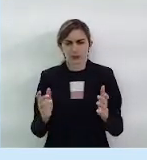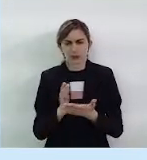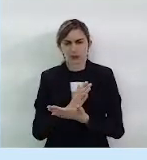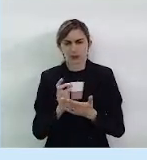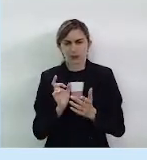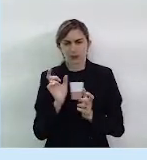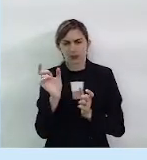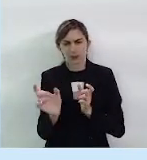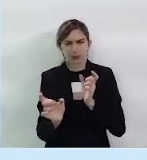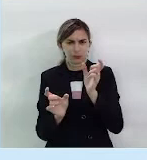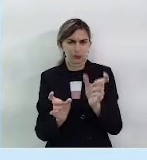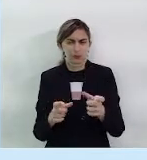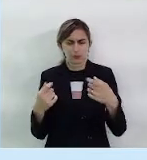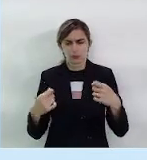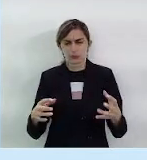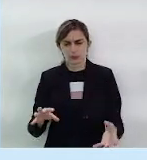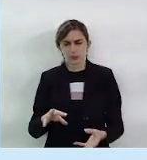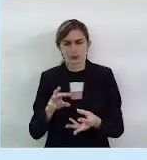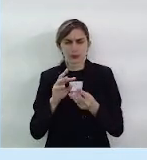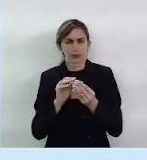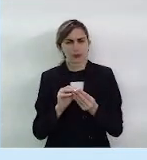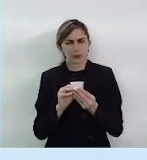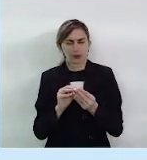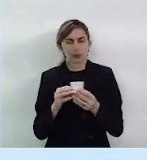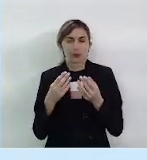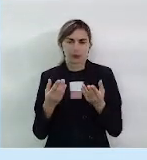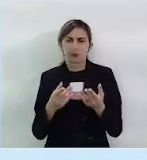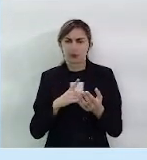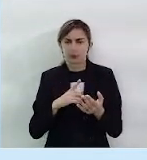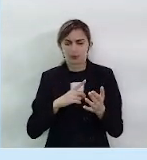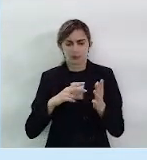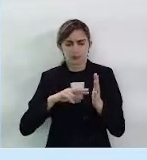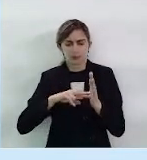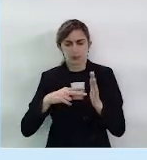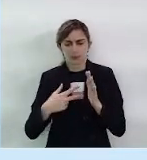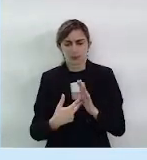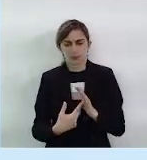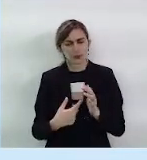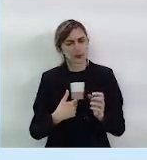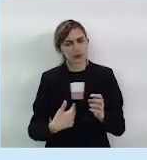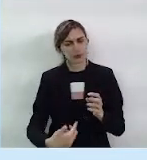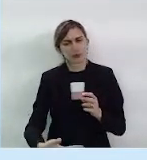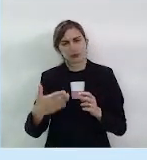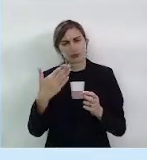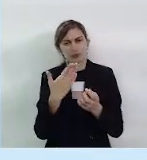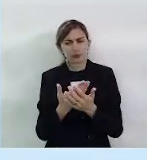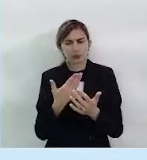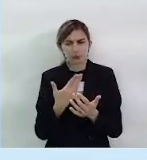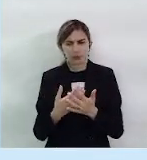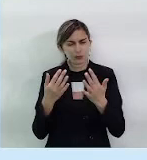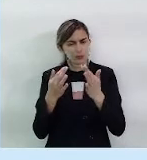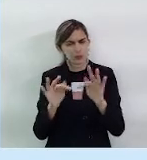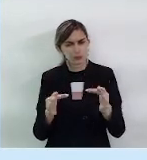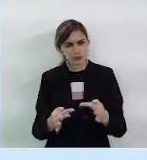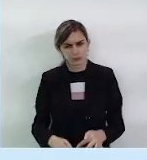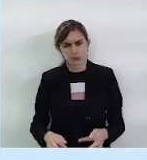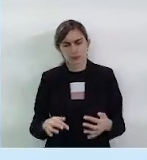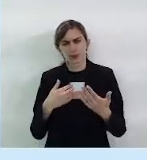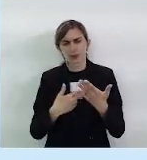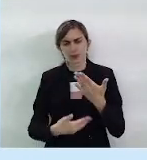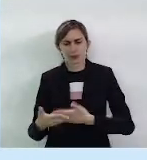palavras que precisam de um complemento para ter sentido. E a gente vai estudar na sintaxe de regência